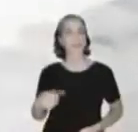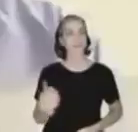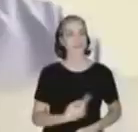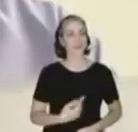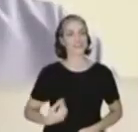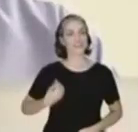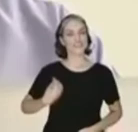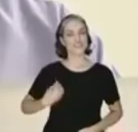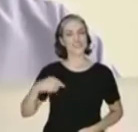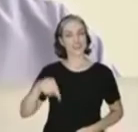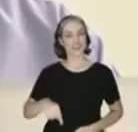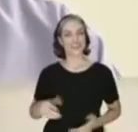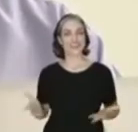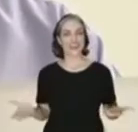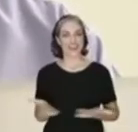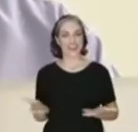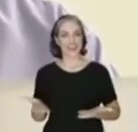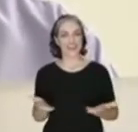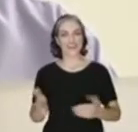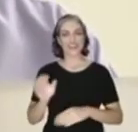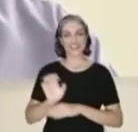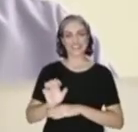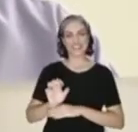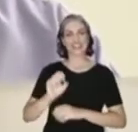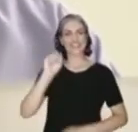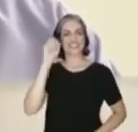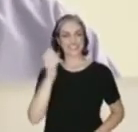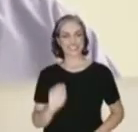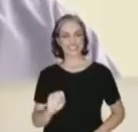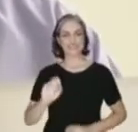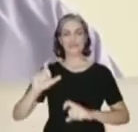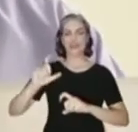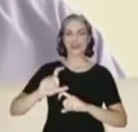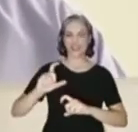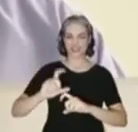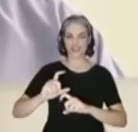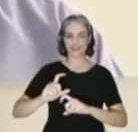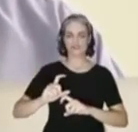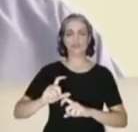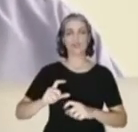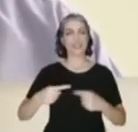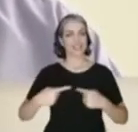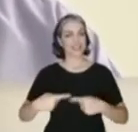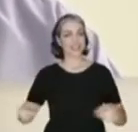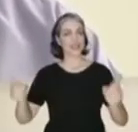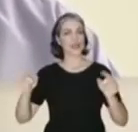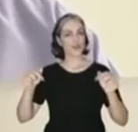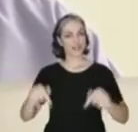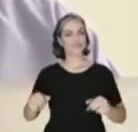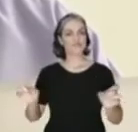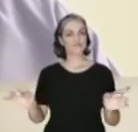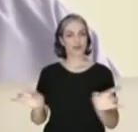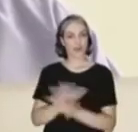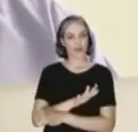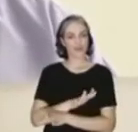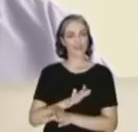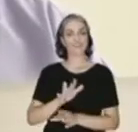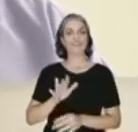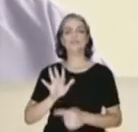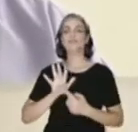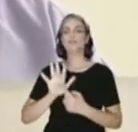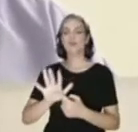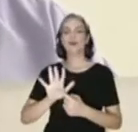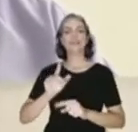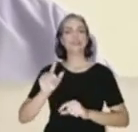Na hora em que nós estamos aqui em Sergipe, em Aracaju, inaugurando este empreendimento, nós estamos,